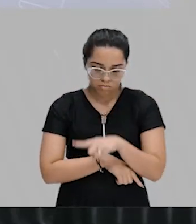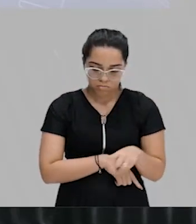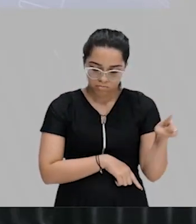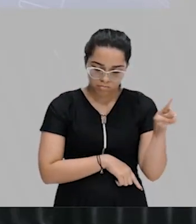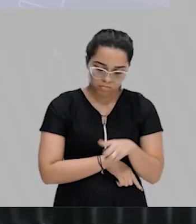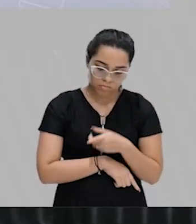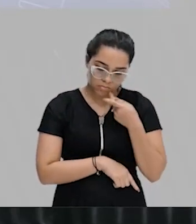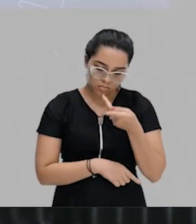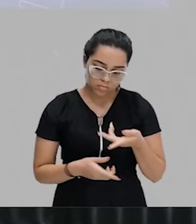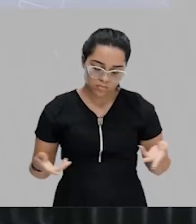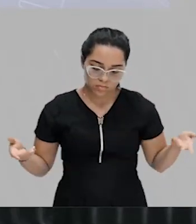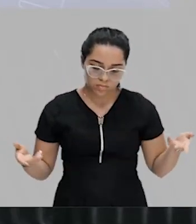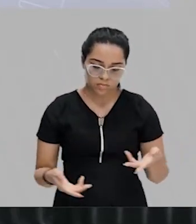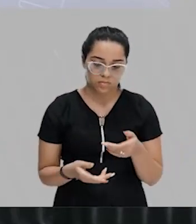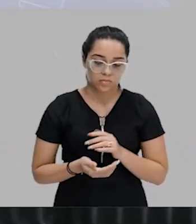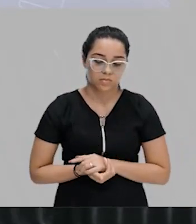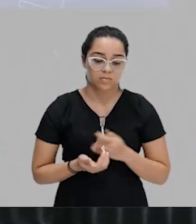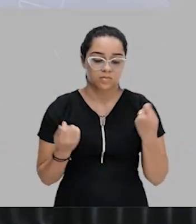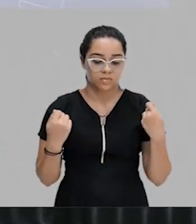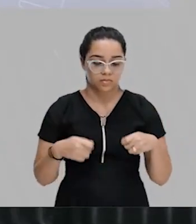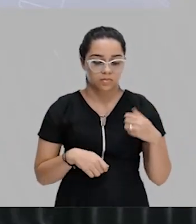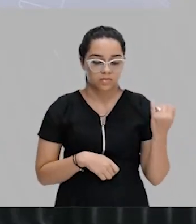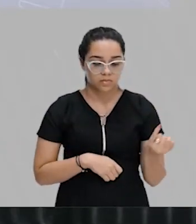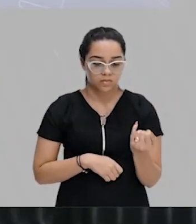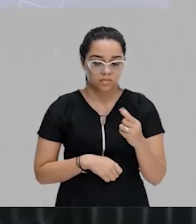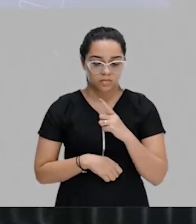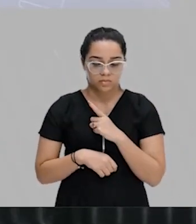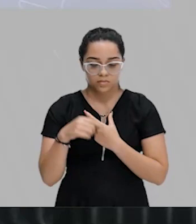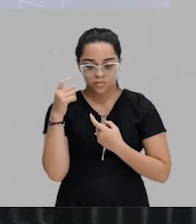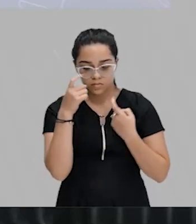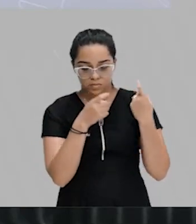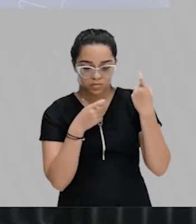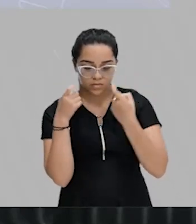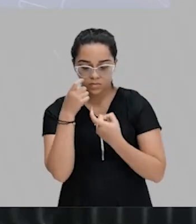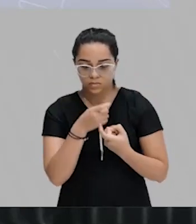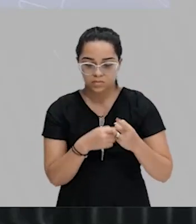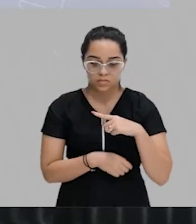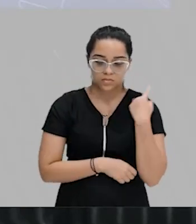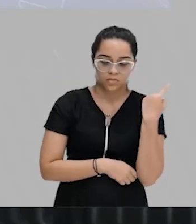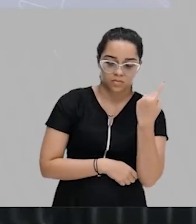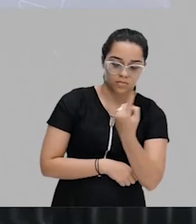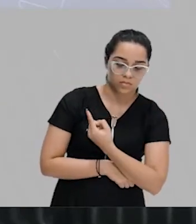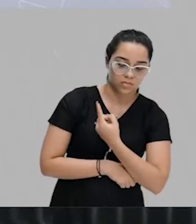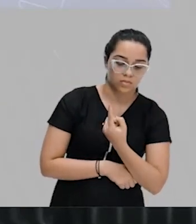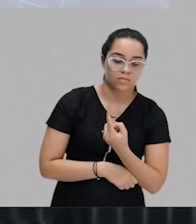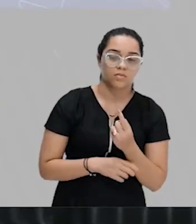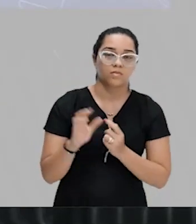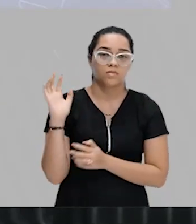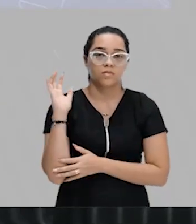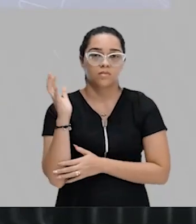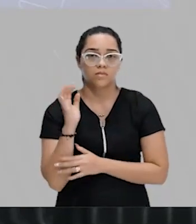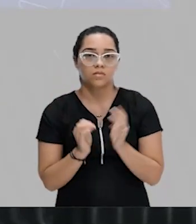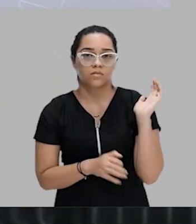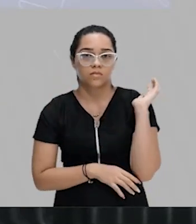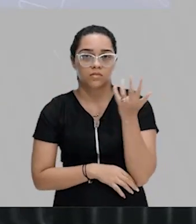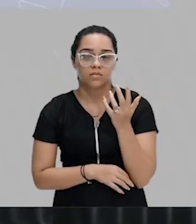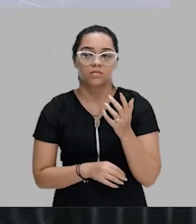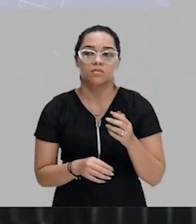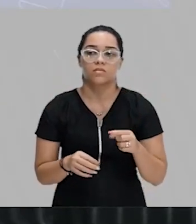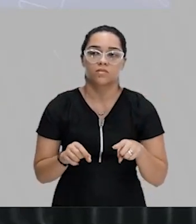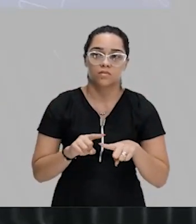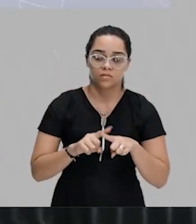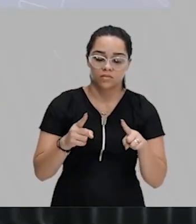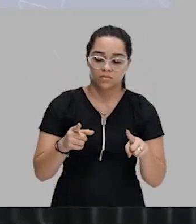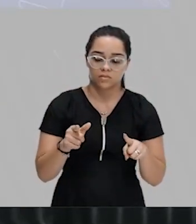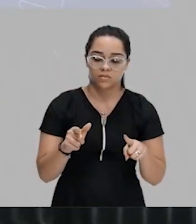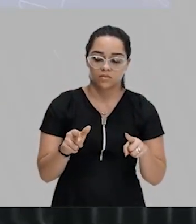como se vive hoje. É preciso se ter preocupação com nós e com a natureza.